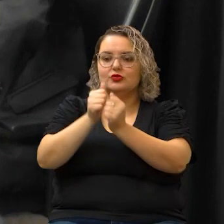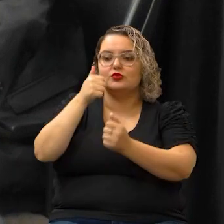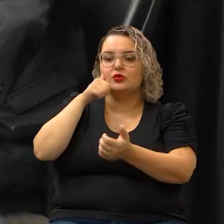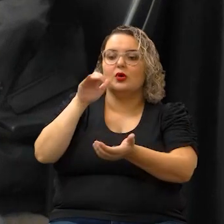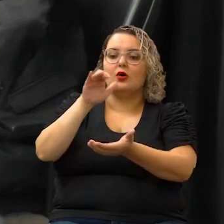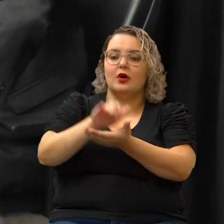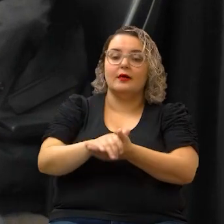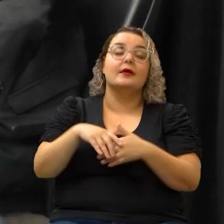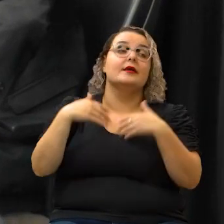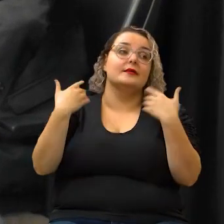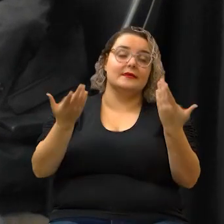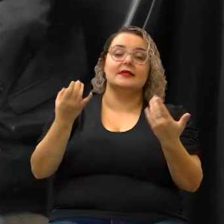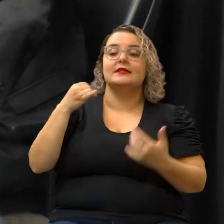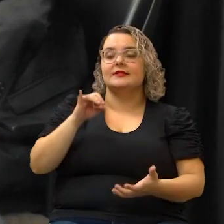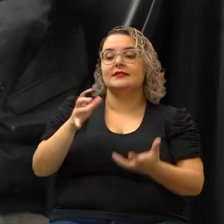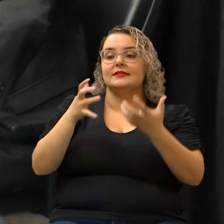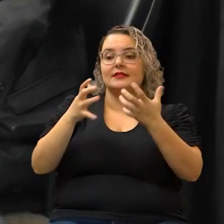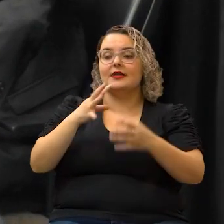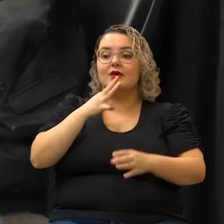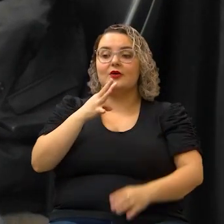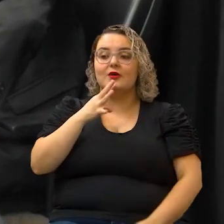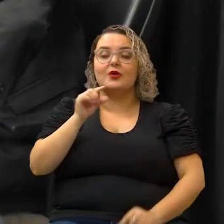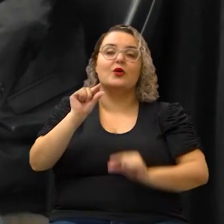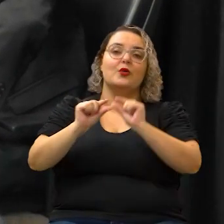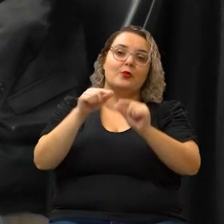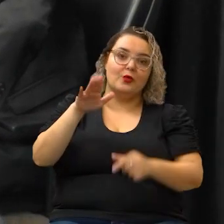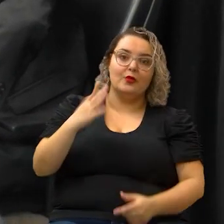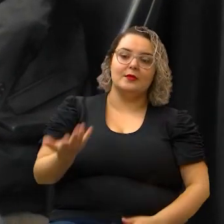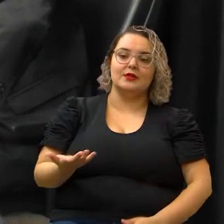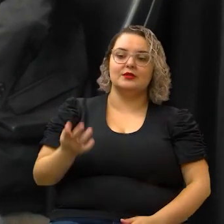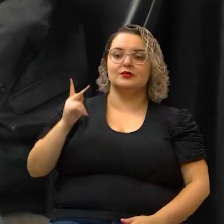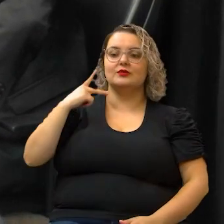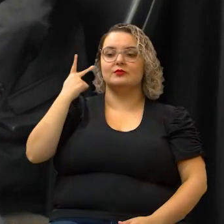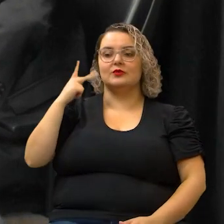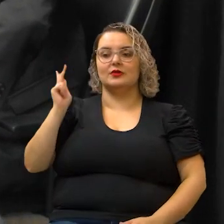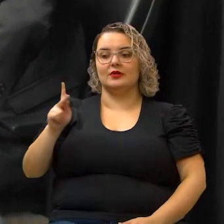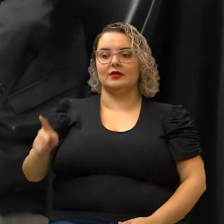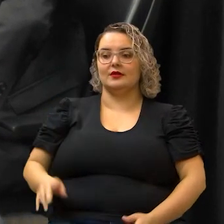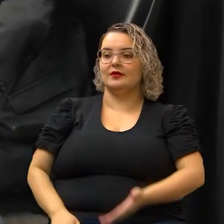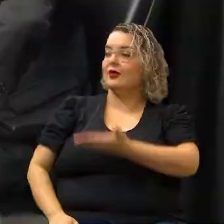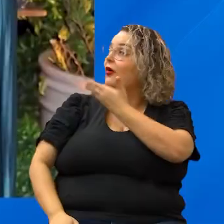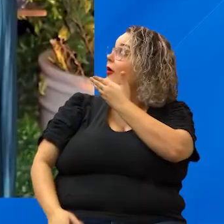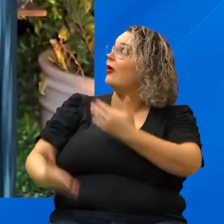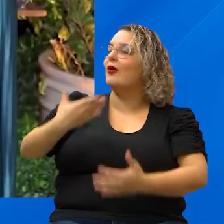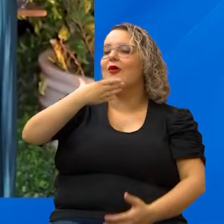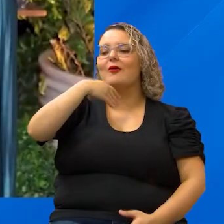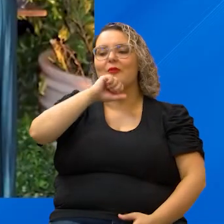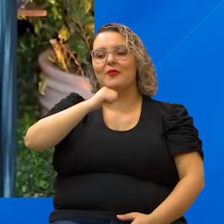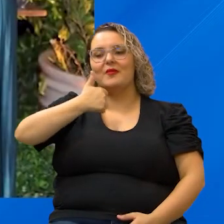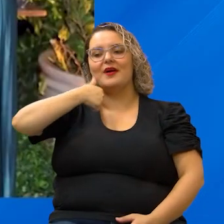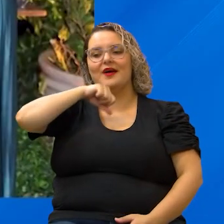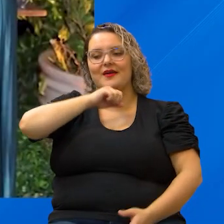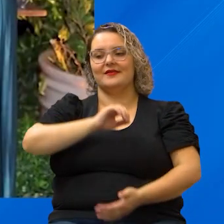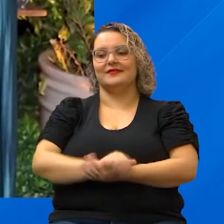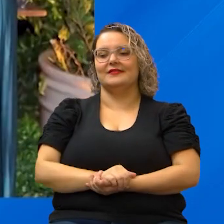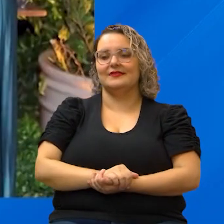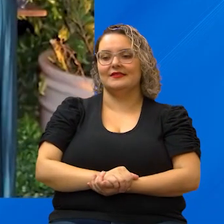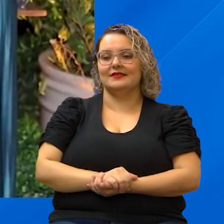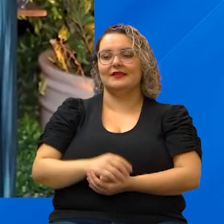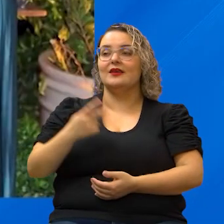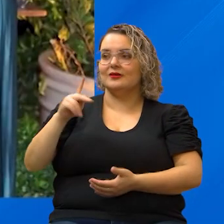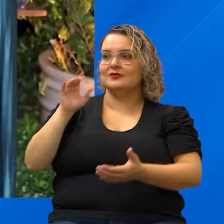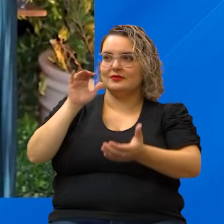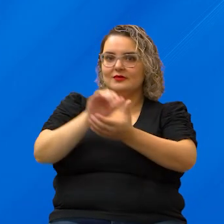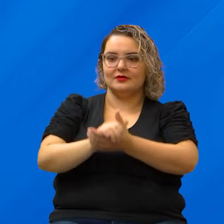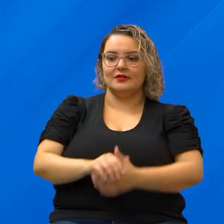esposa. Inclusive, gente, se vocês quiserem conhecer um pouco mais sobre o professor Alberto... meus pais. Os pais. Minha esposa. Esse é o